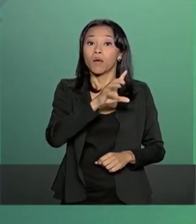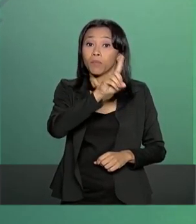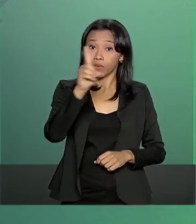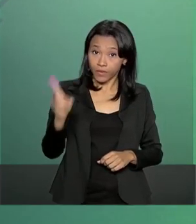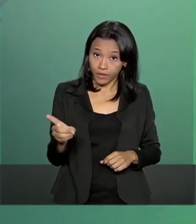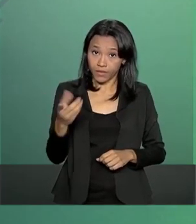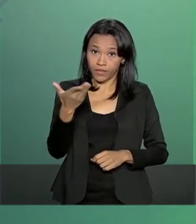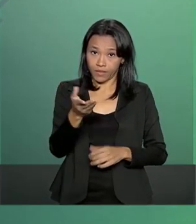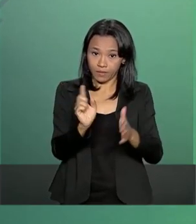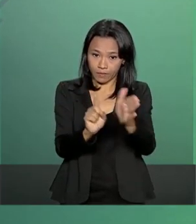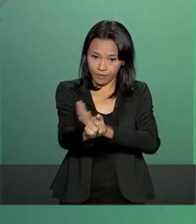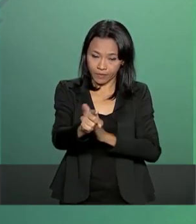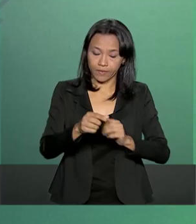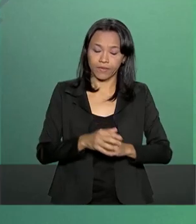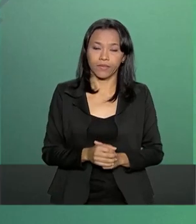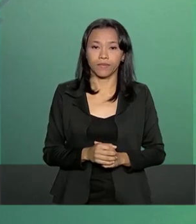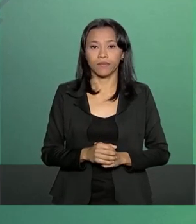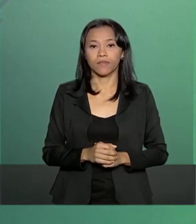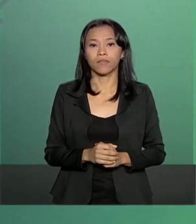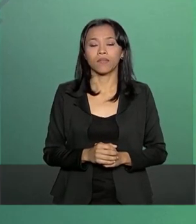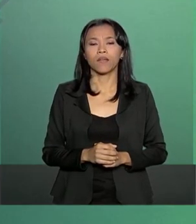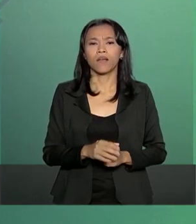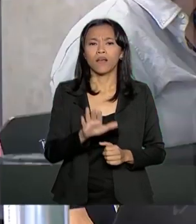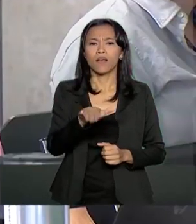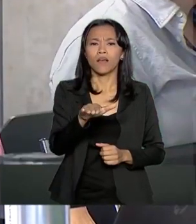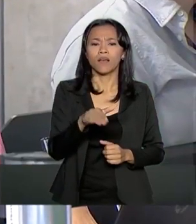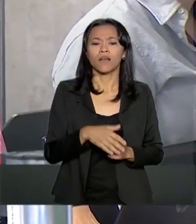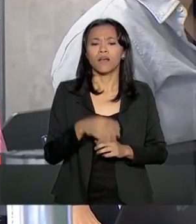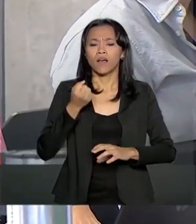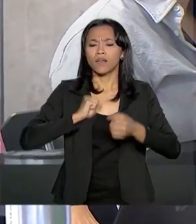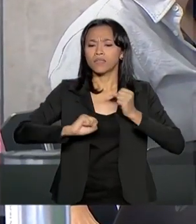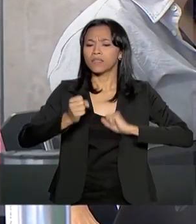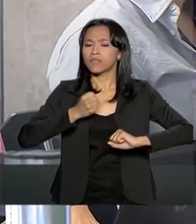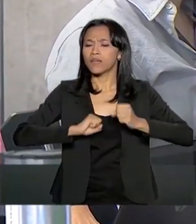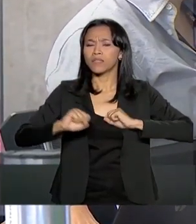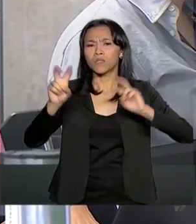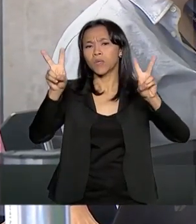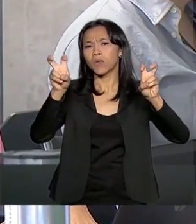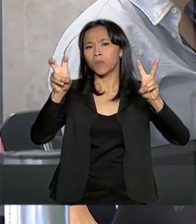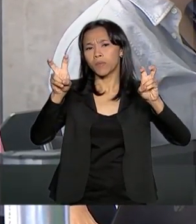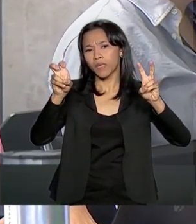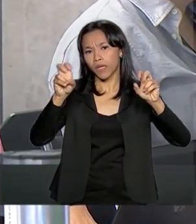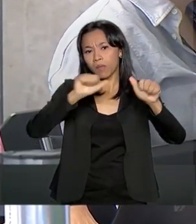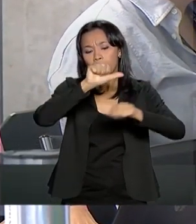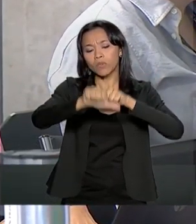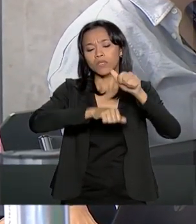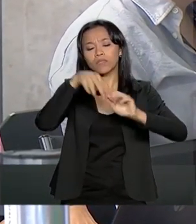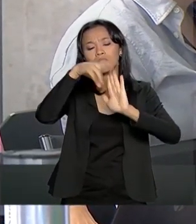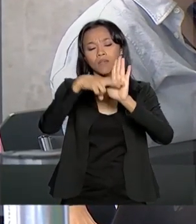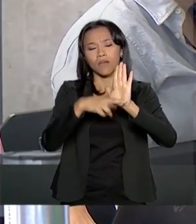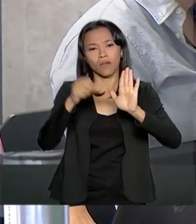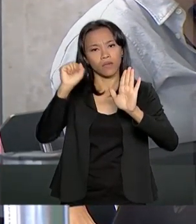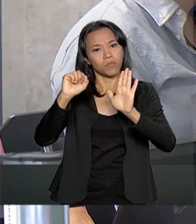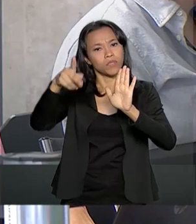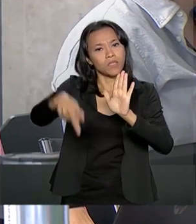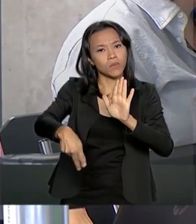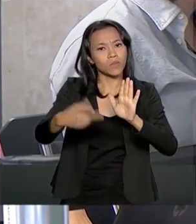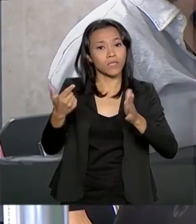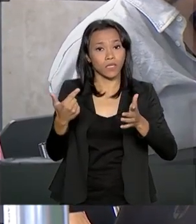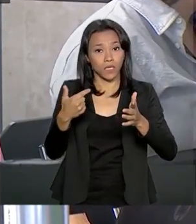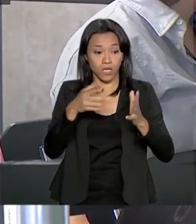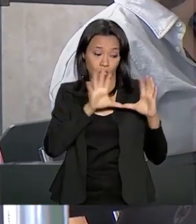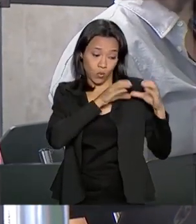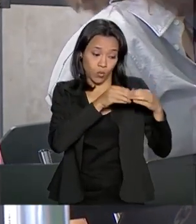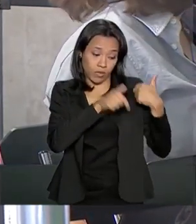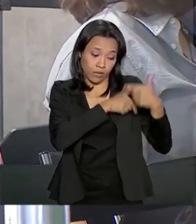Valor Econômico. Como vai, Carla? Tudo bem. A ansiedade em relação à reforma da Previdência, o ministro Paulo Guedes e a expectativa que tem trabalhado